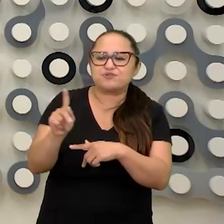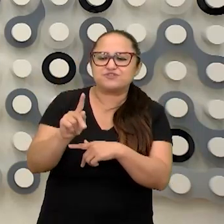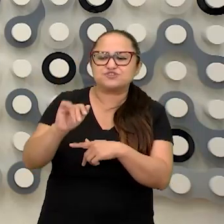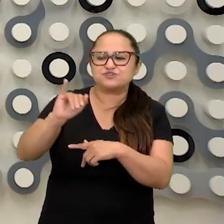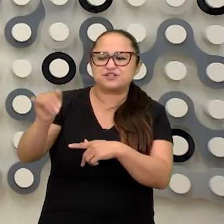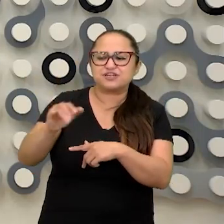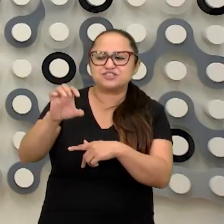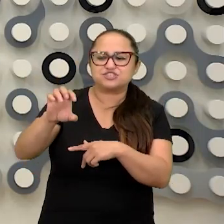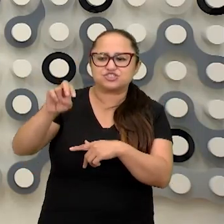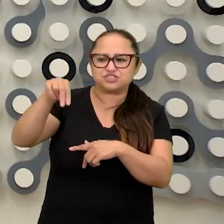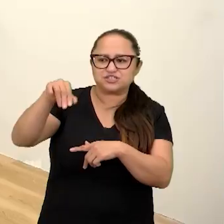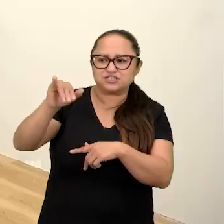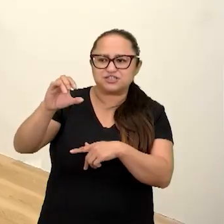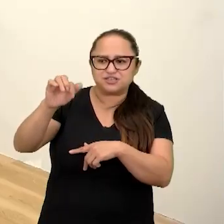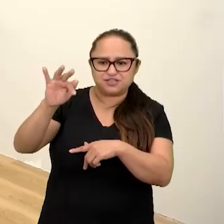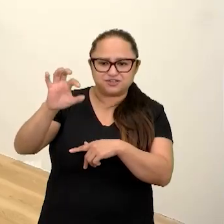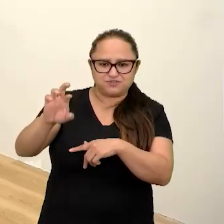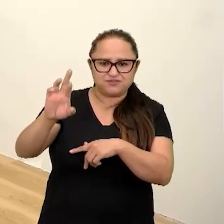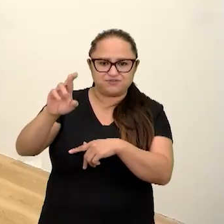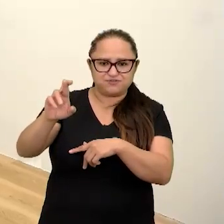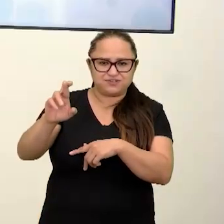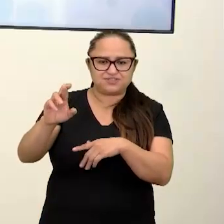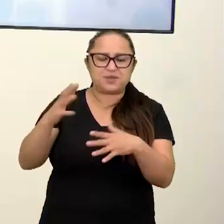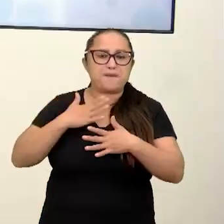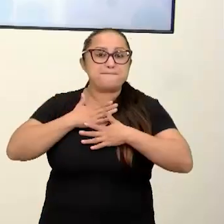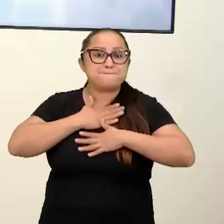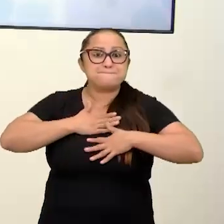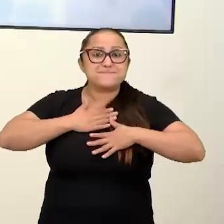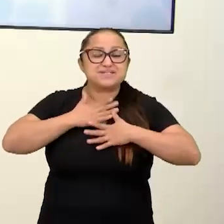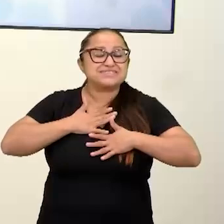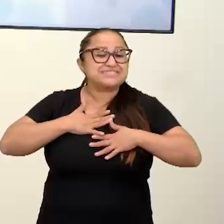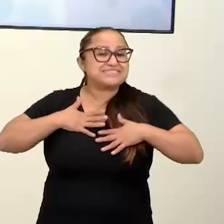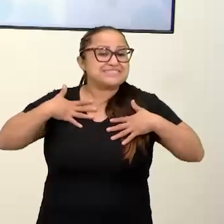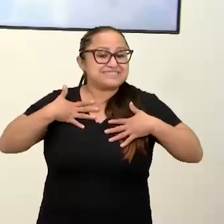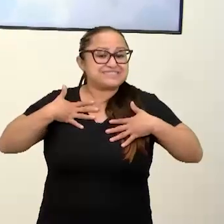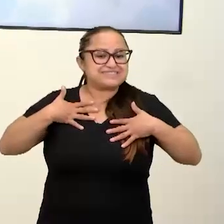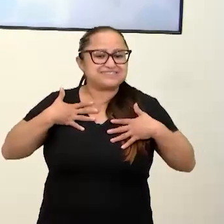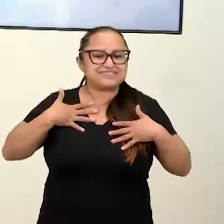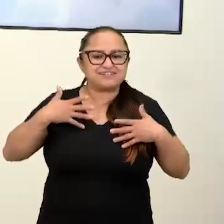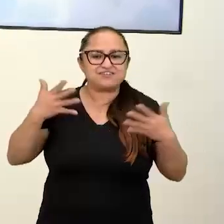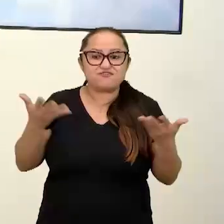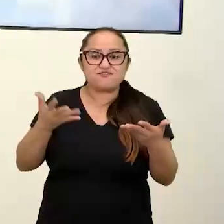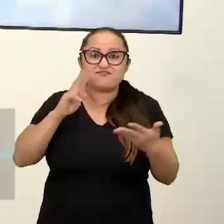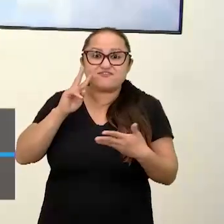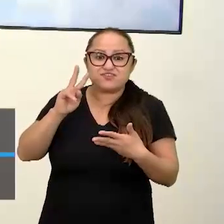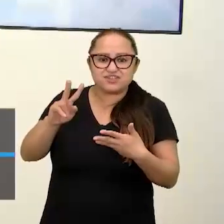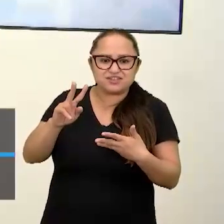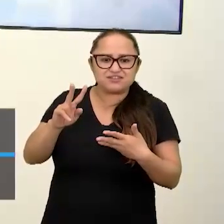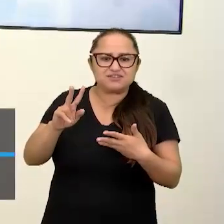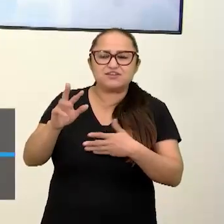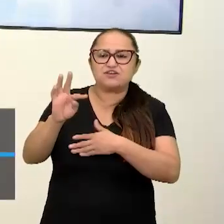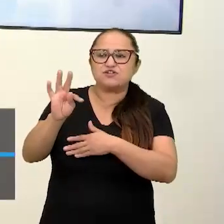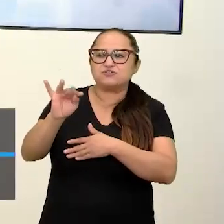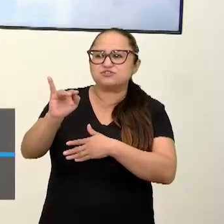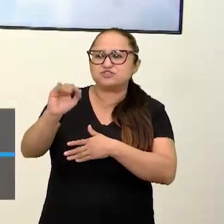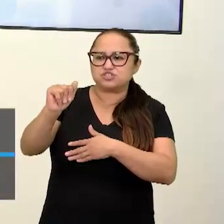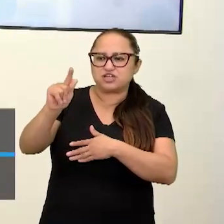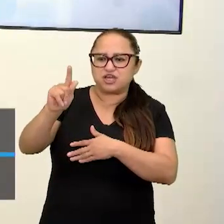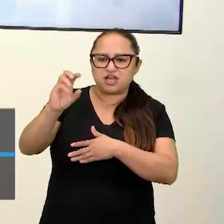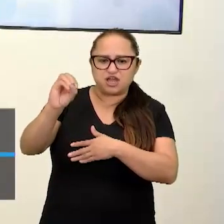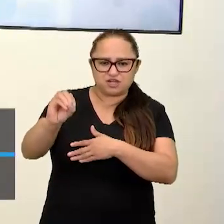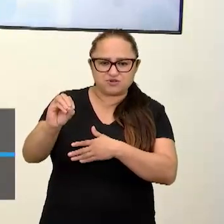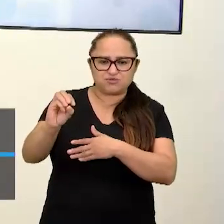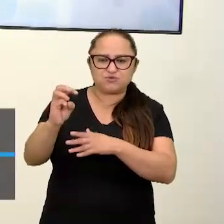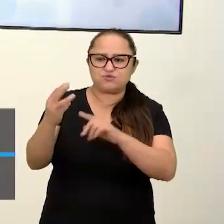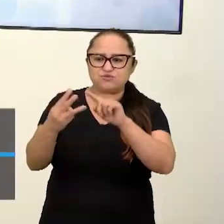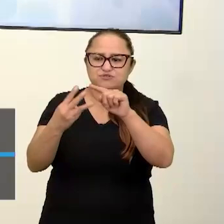Souza. Tudo bem? Tudo bem, Thiago. É um prazer imenso, né, ter o Thiago compondo nosso